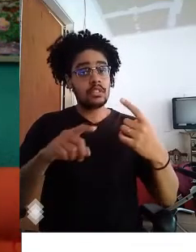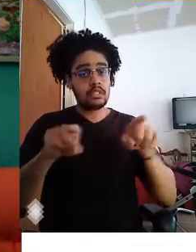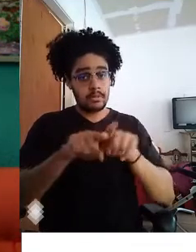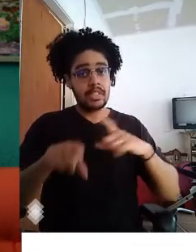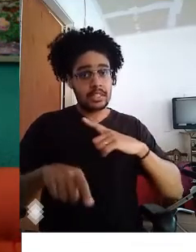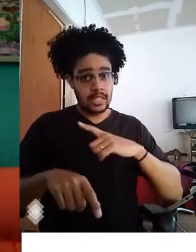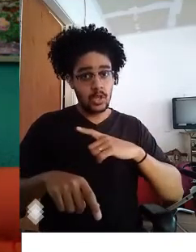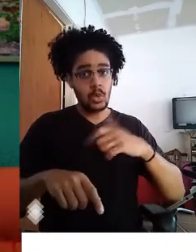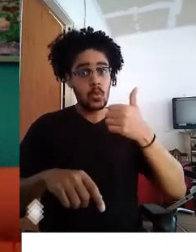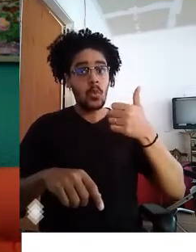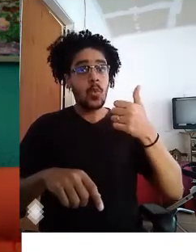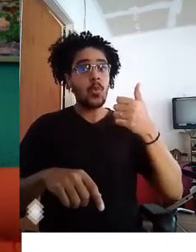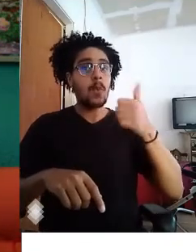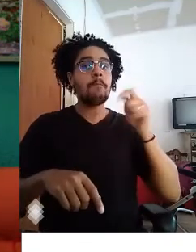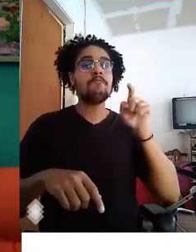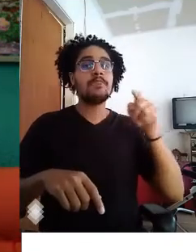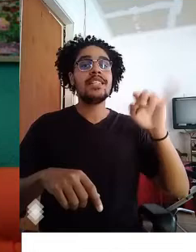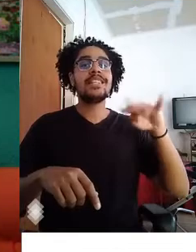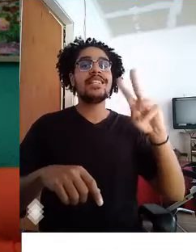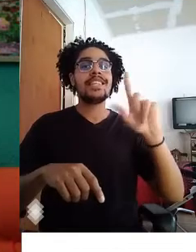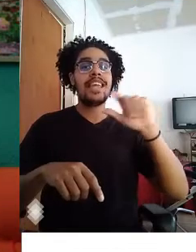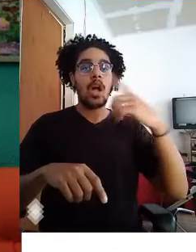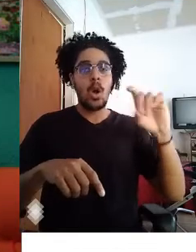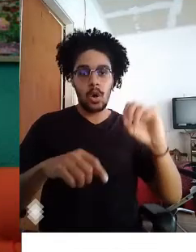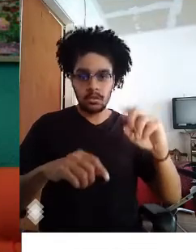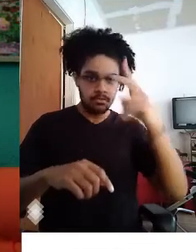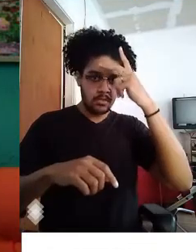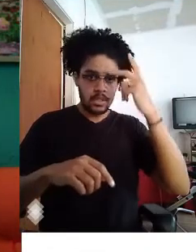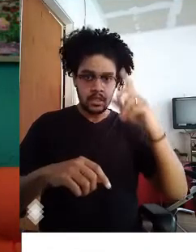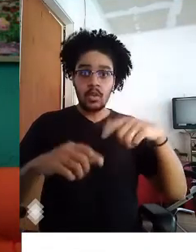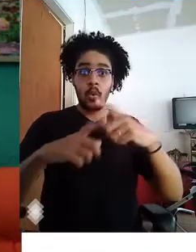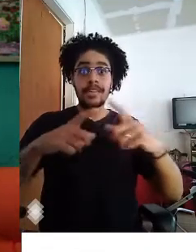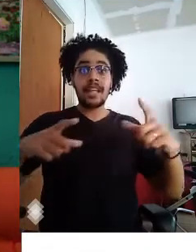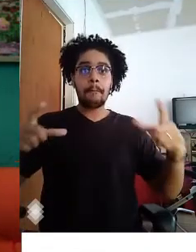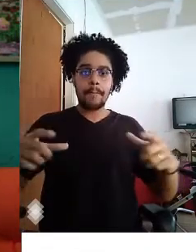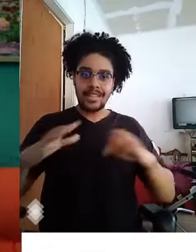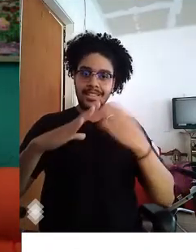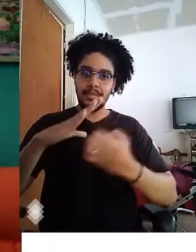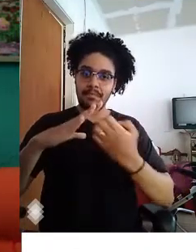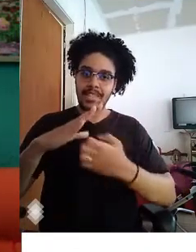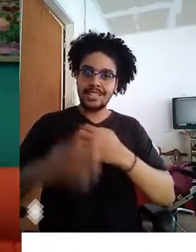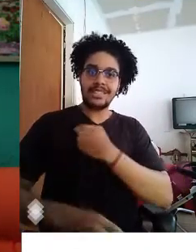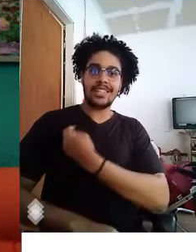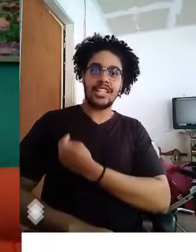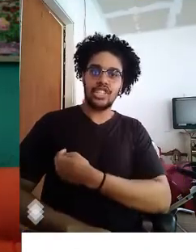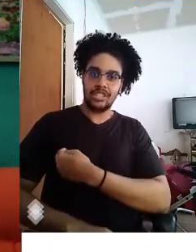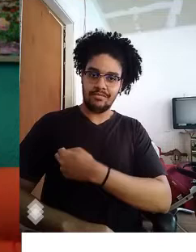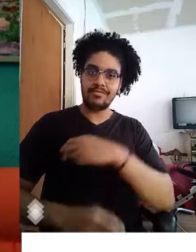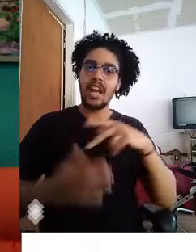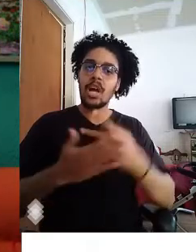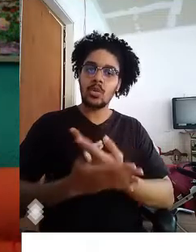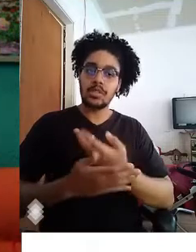também nesse barateamento do custo de produção, abrem filiais de empresa na China.